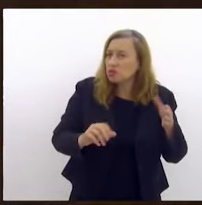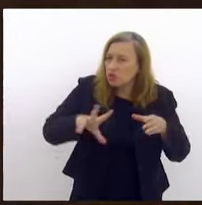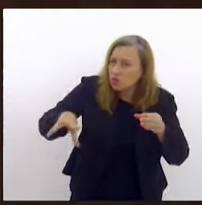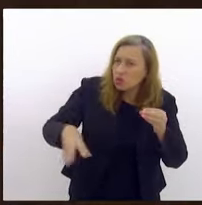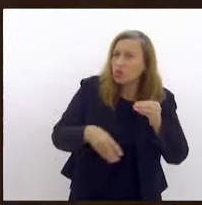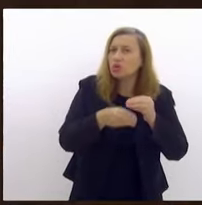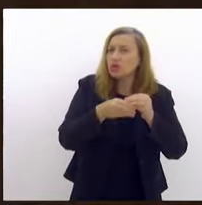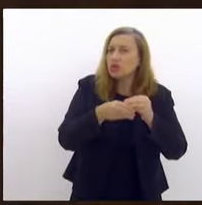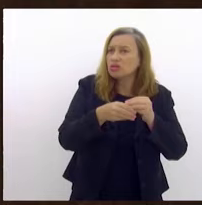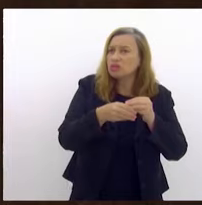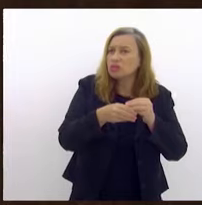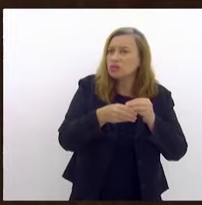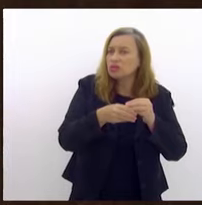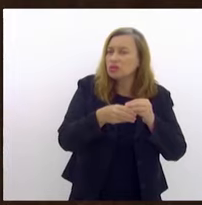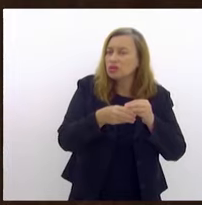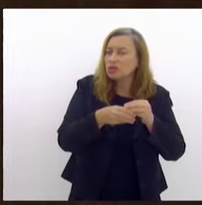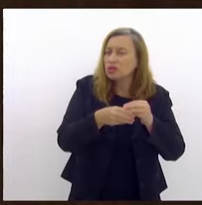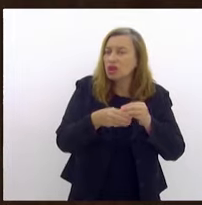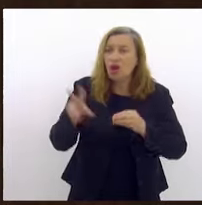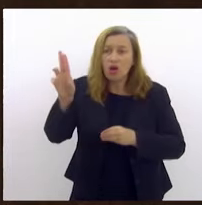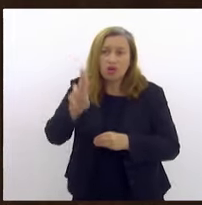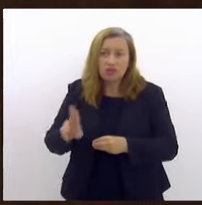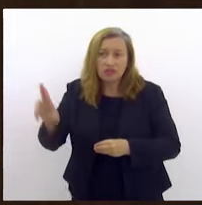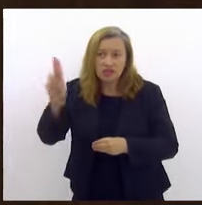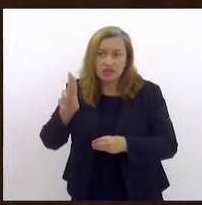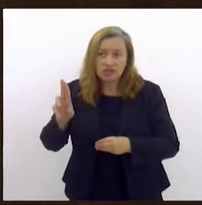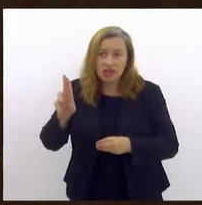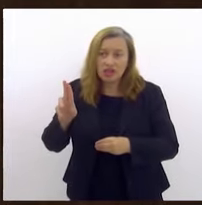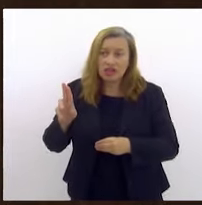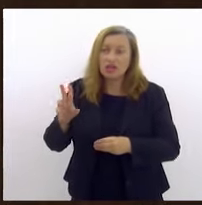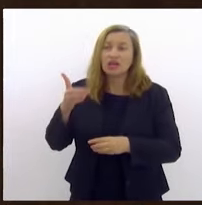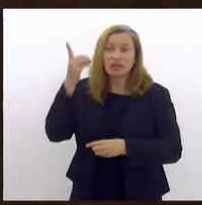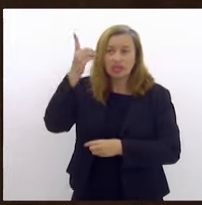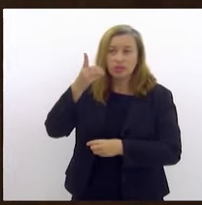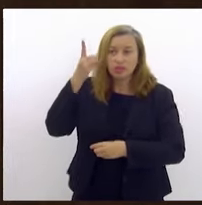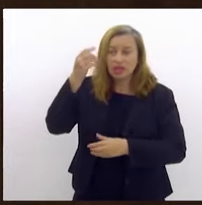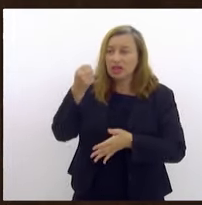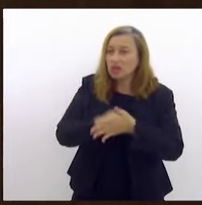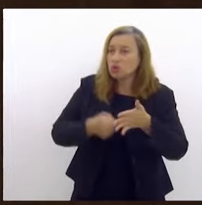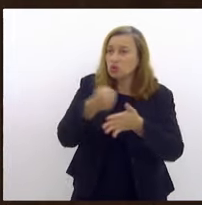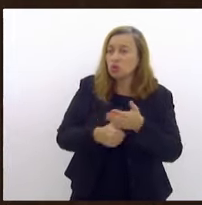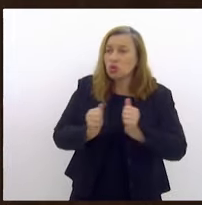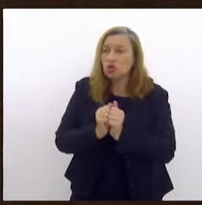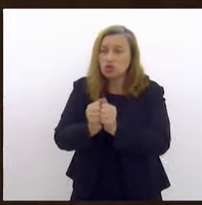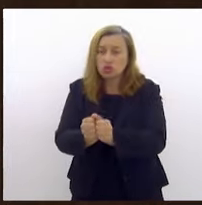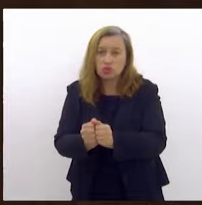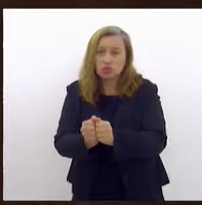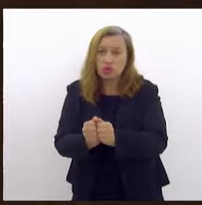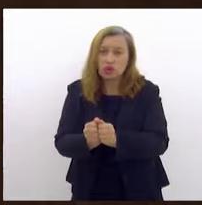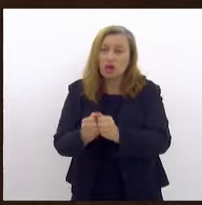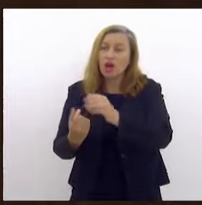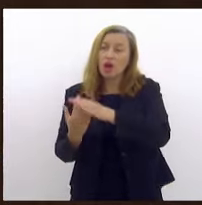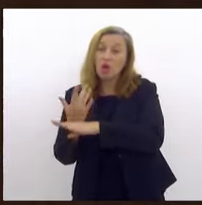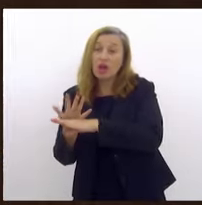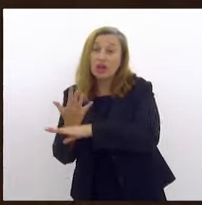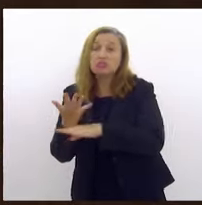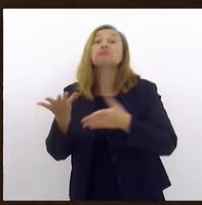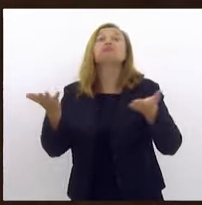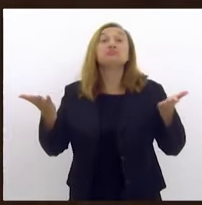incorporaram a universidade que tanta deputada brigou junto ao UERJ. E